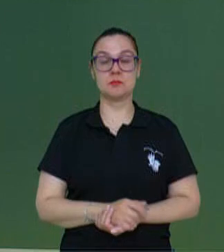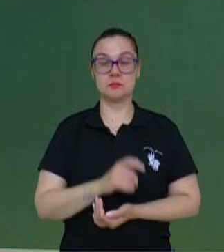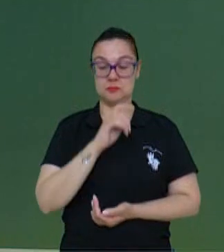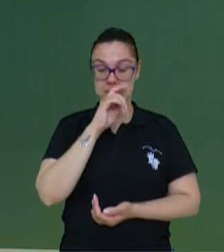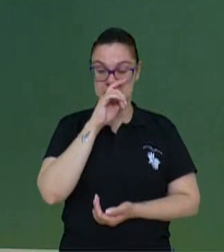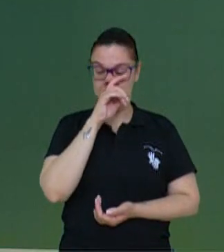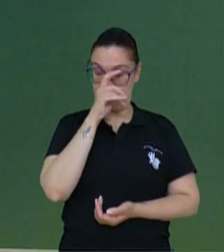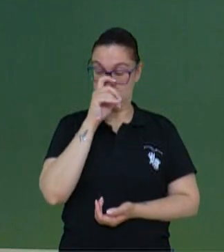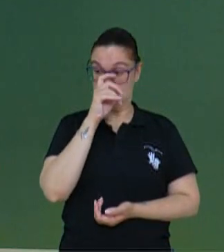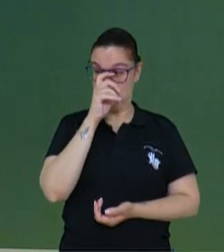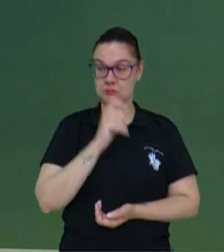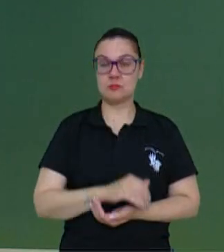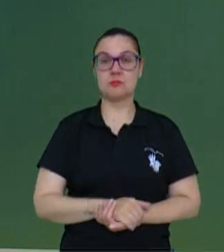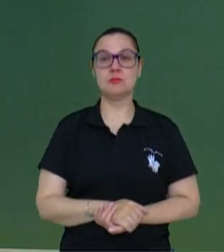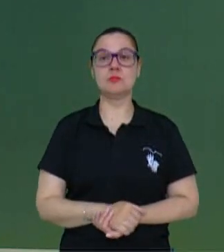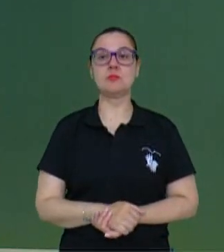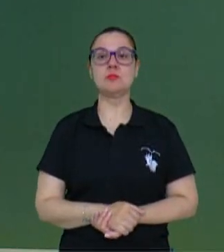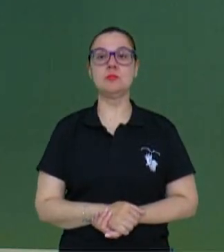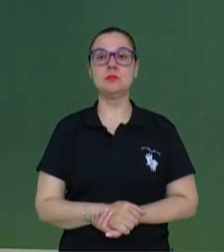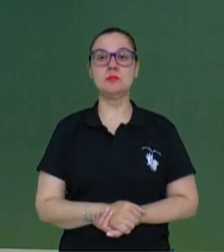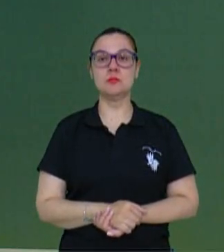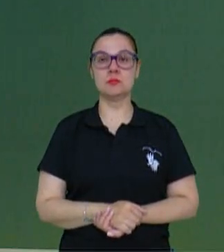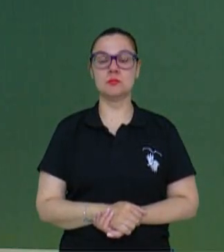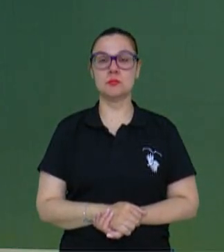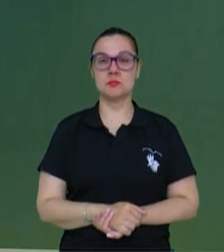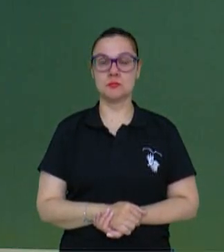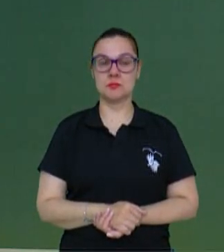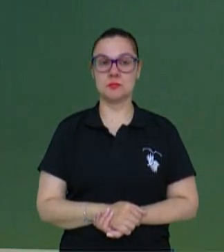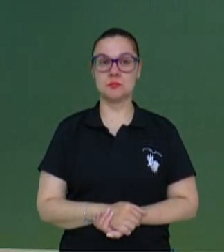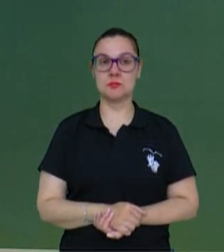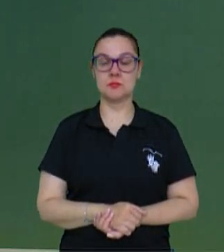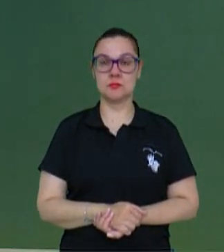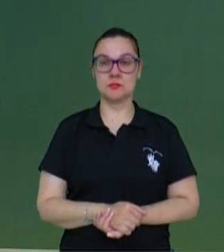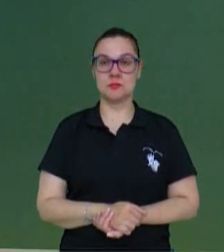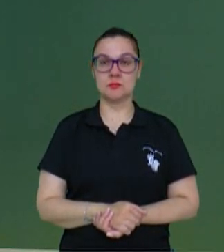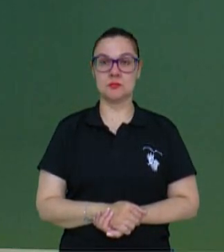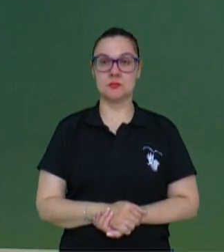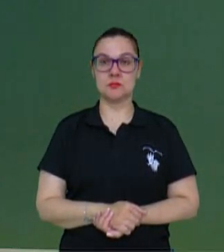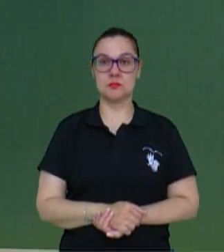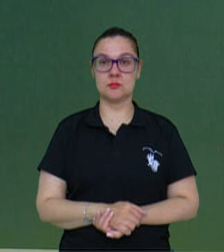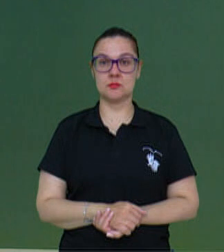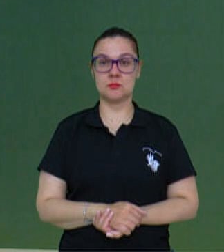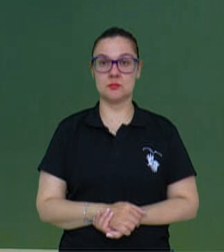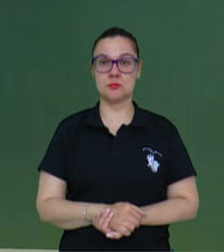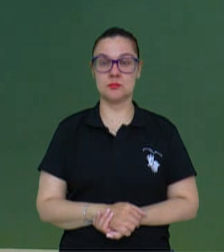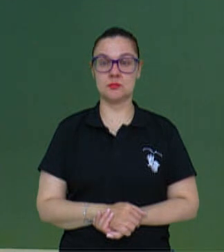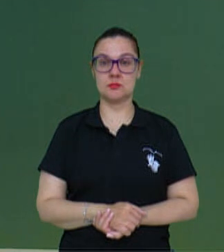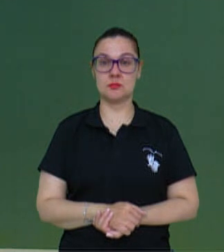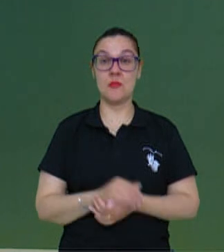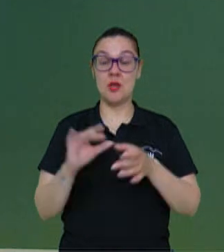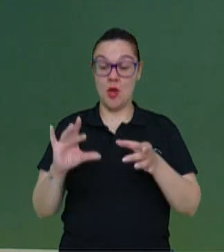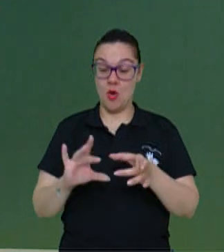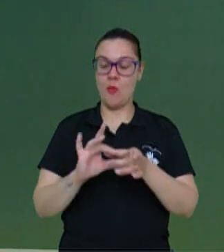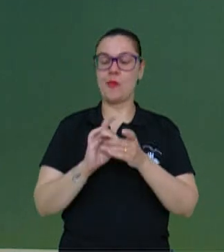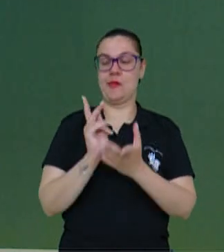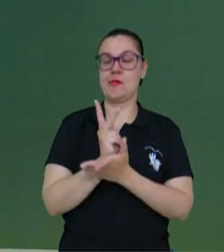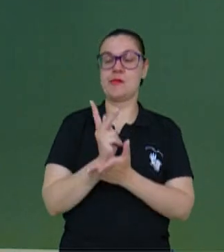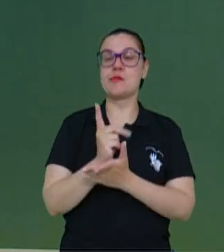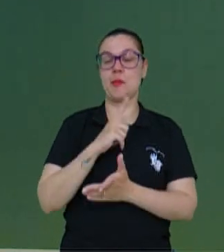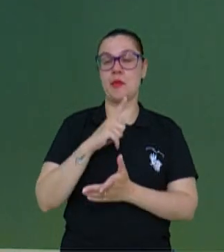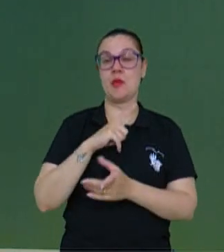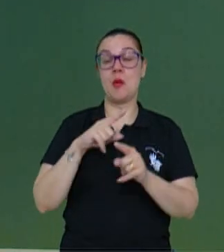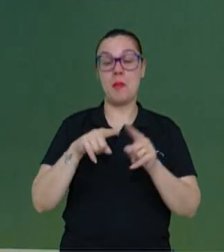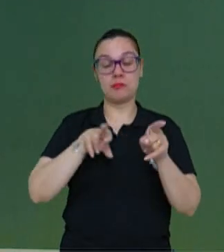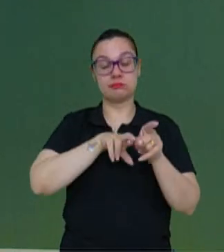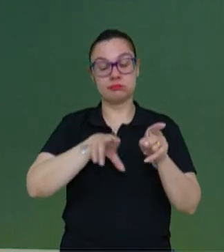explica. La unidade ha existido sempre e com ela a variedade da língua. Então, a unidade sempre existiu e